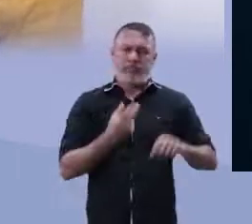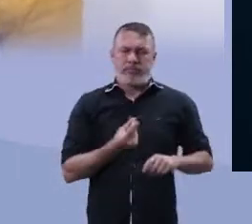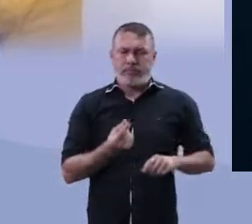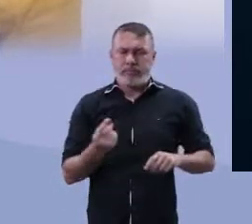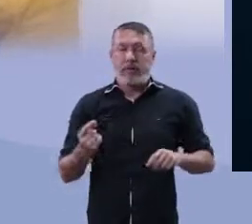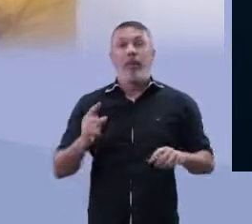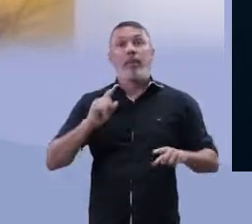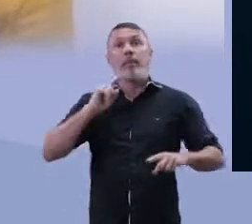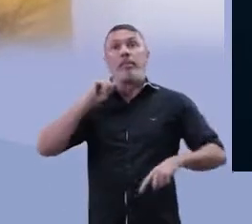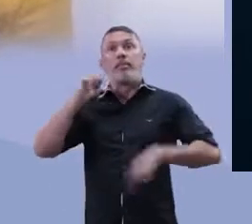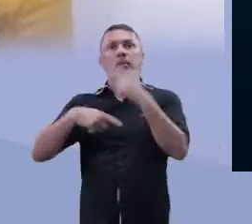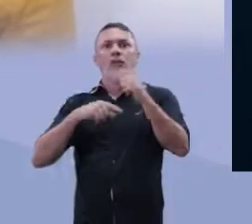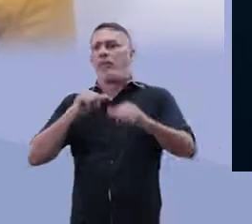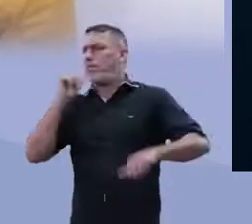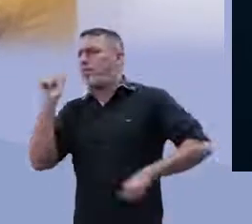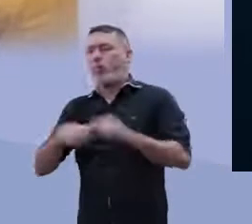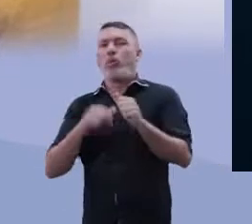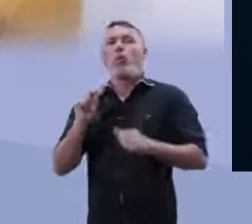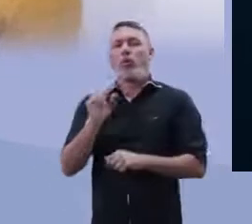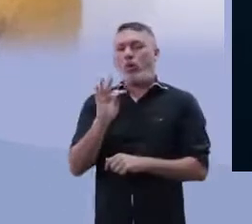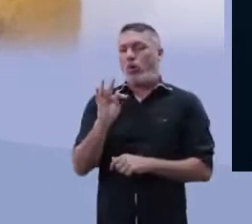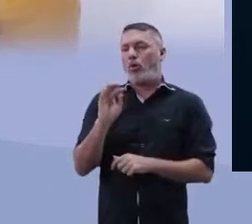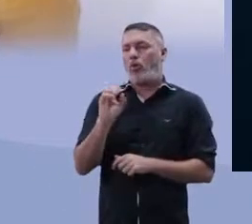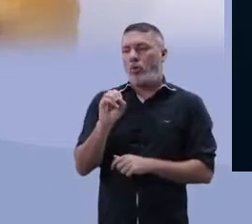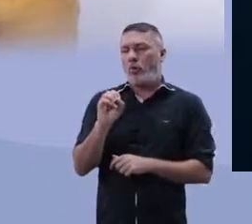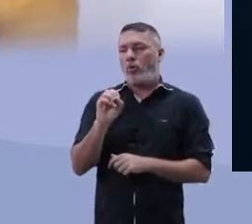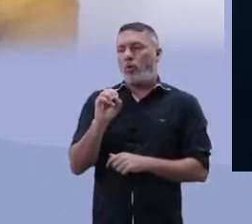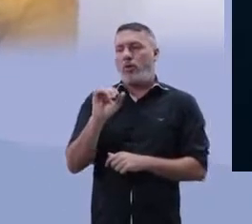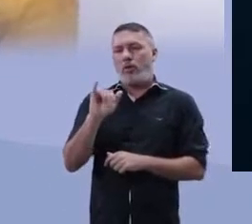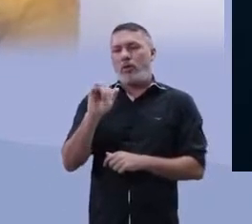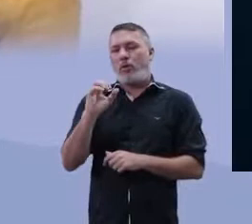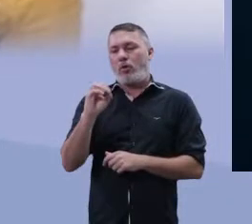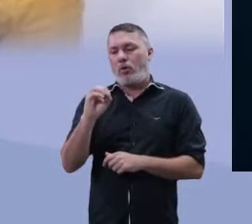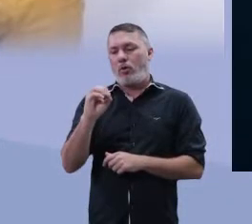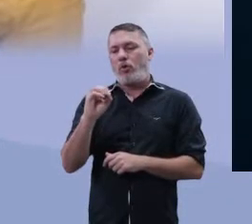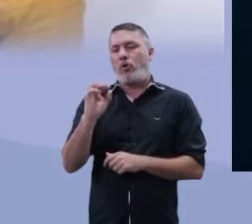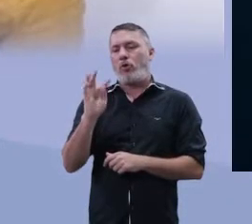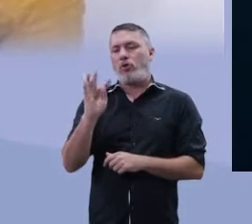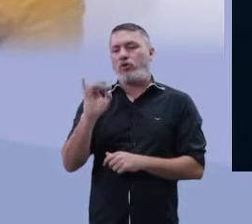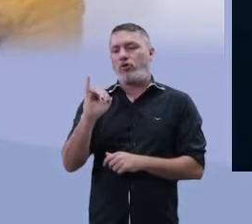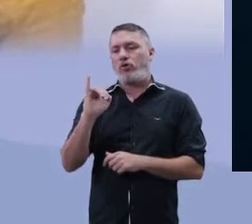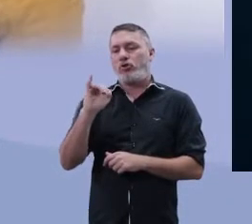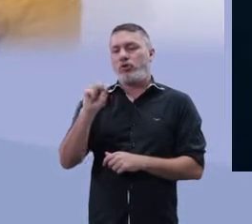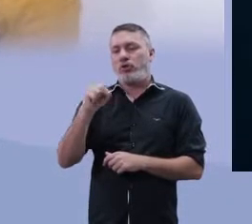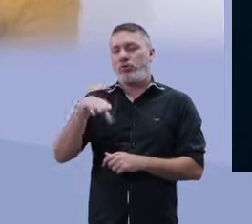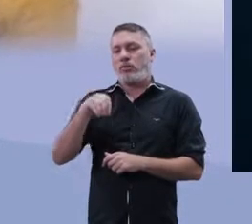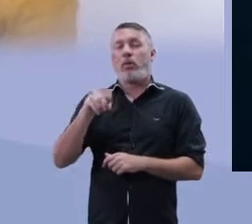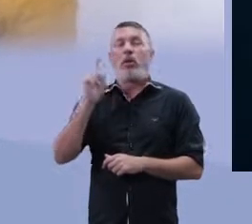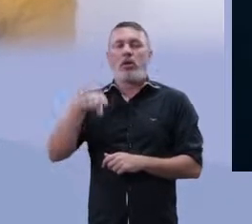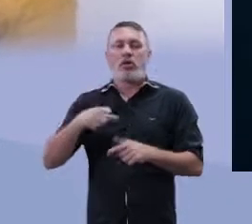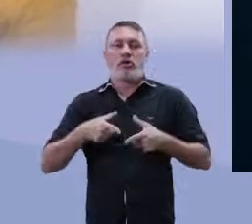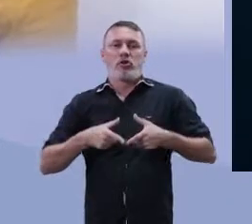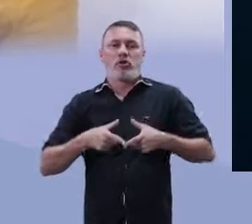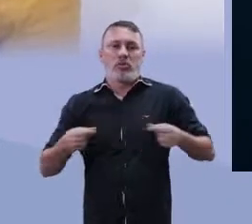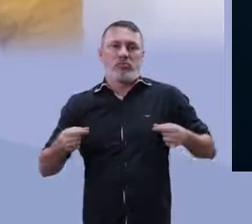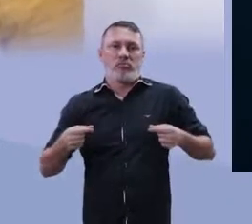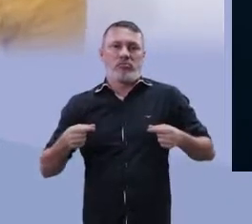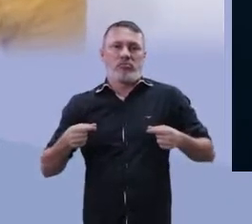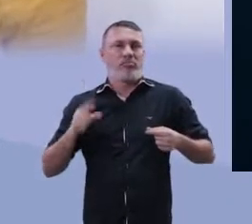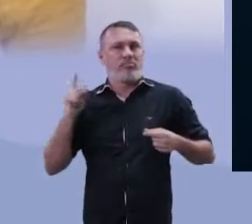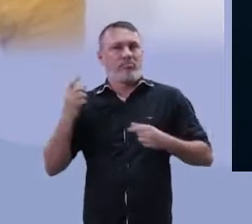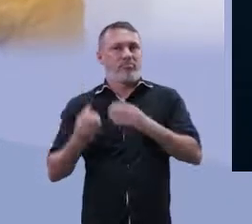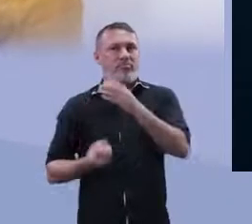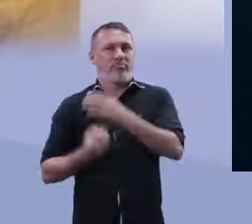era o chamado toyotismo, onde, só relembrando, a indústria japonesa ela foi muito auxiliada